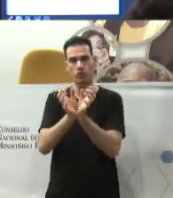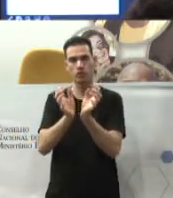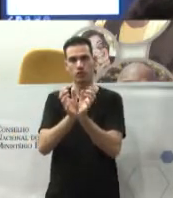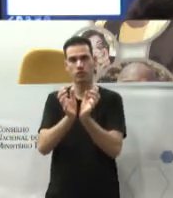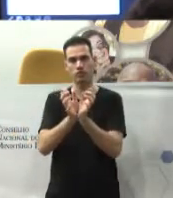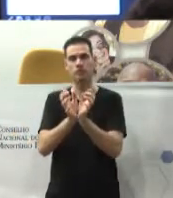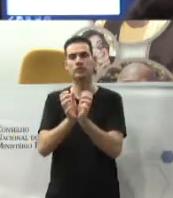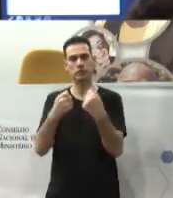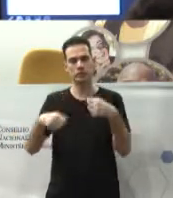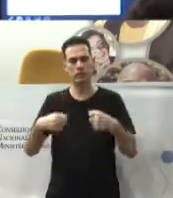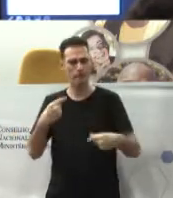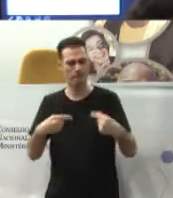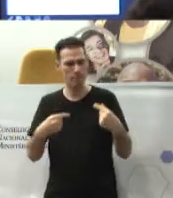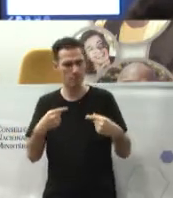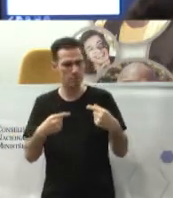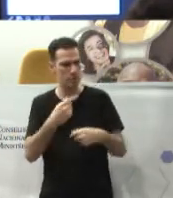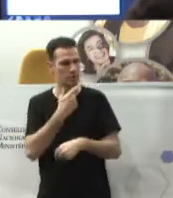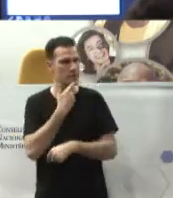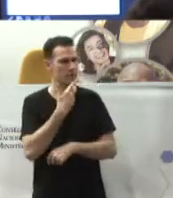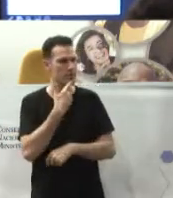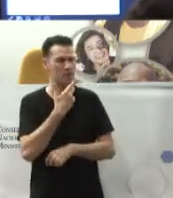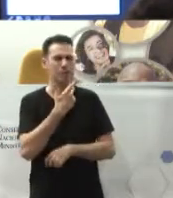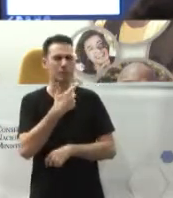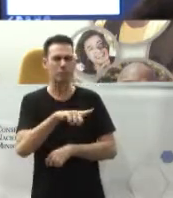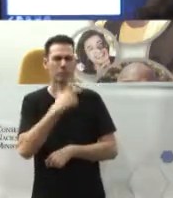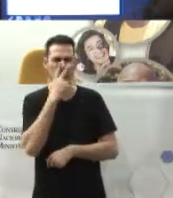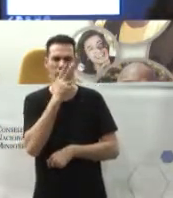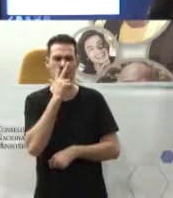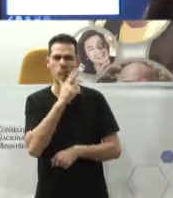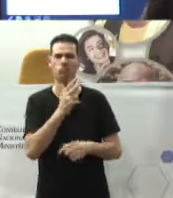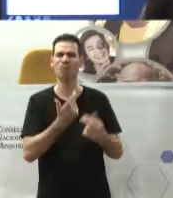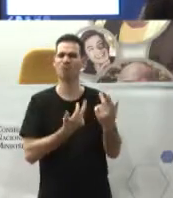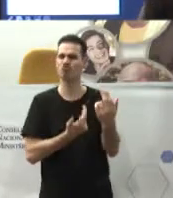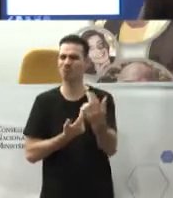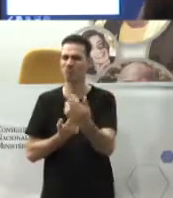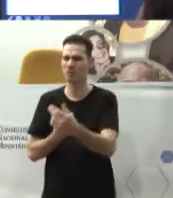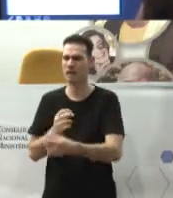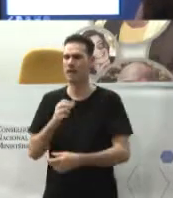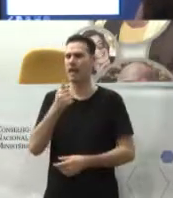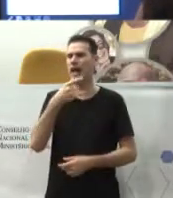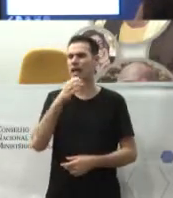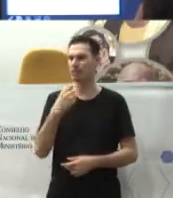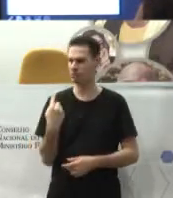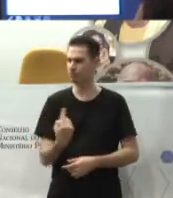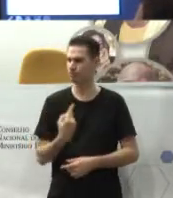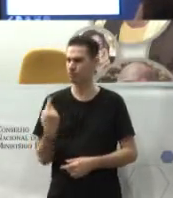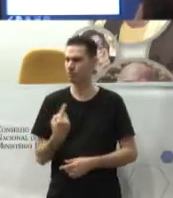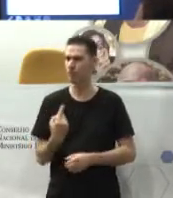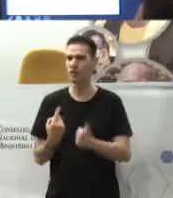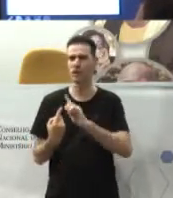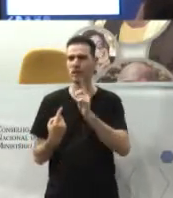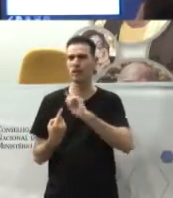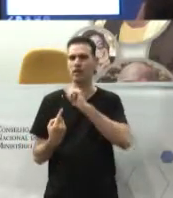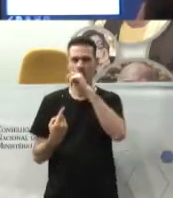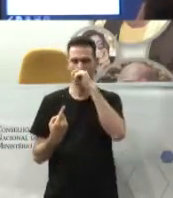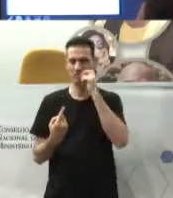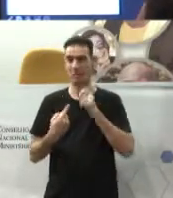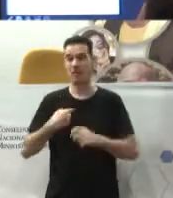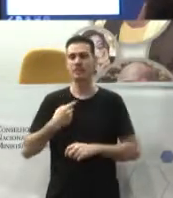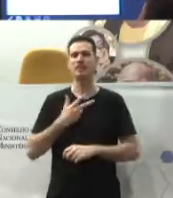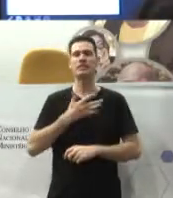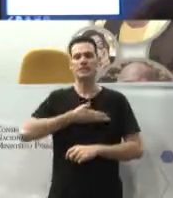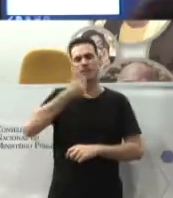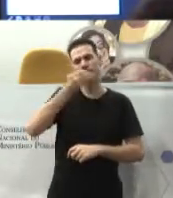a ser discutido como caso repetitivo, e não a ação individual. Há uma preferência das ações